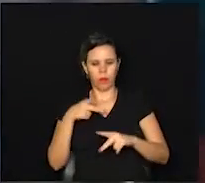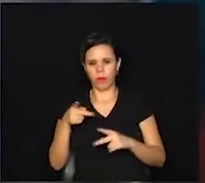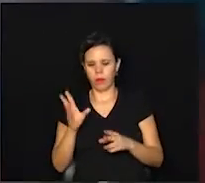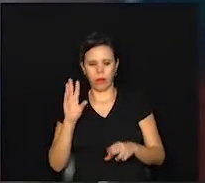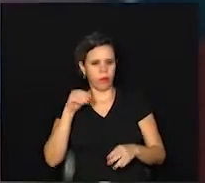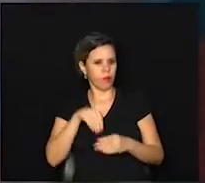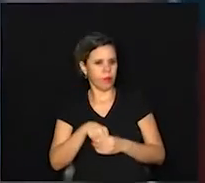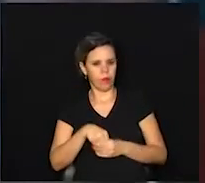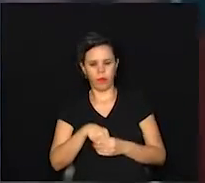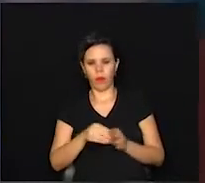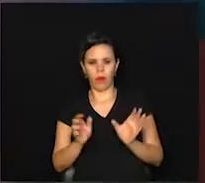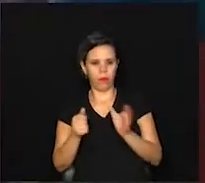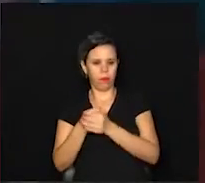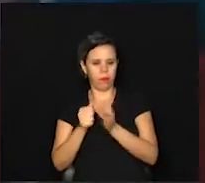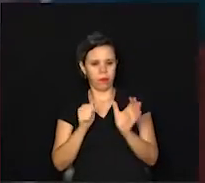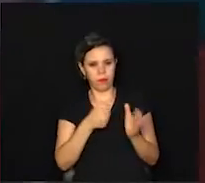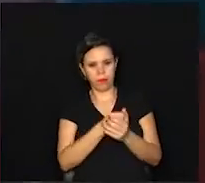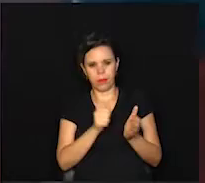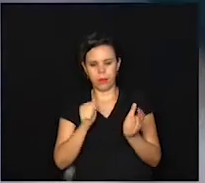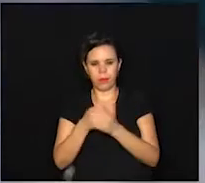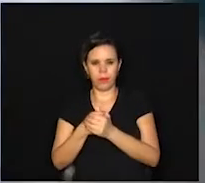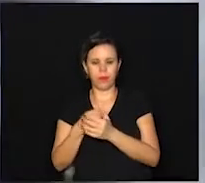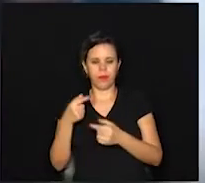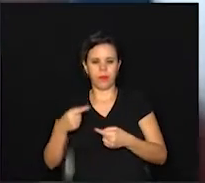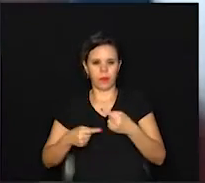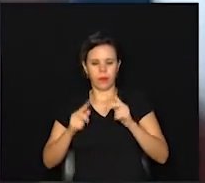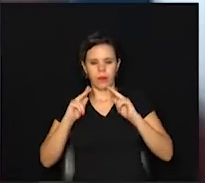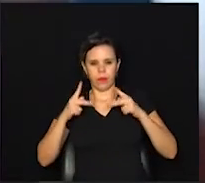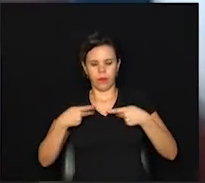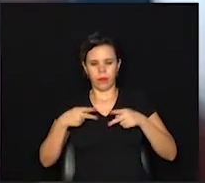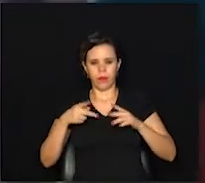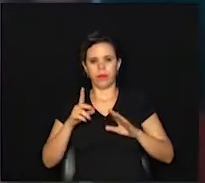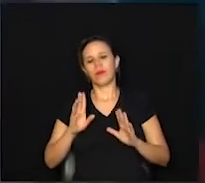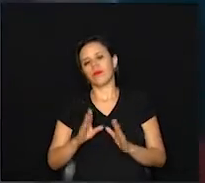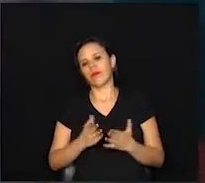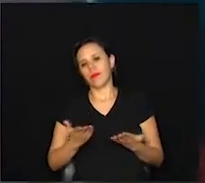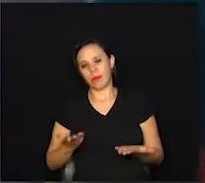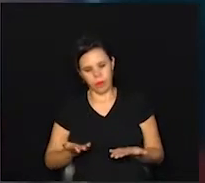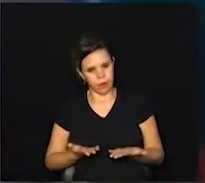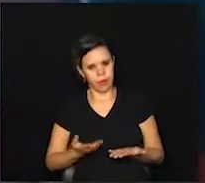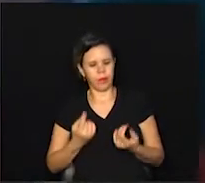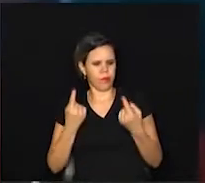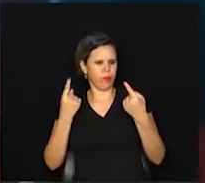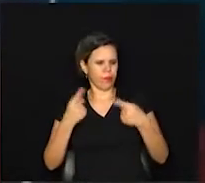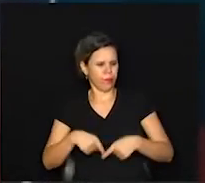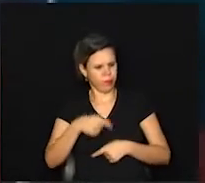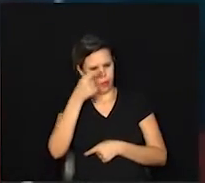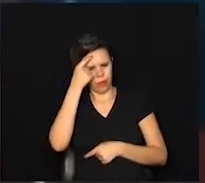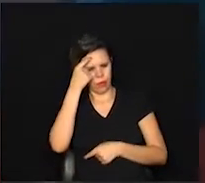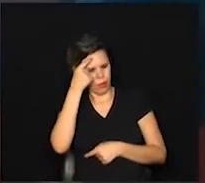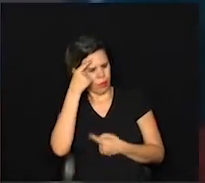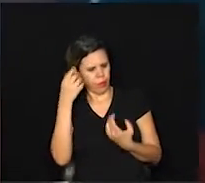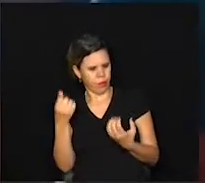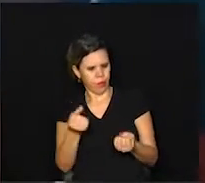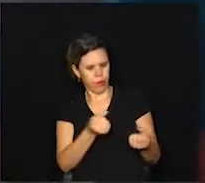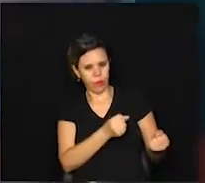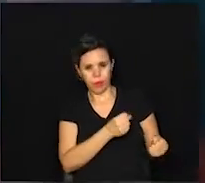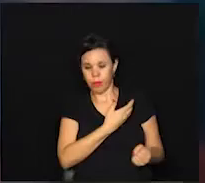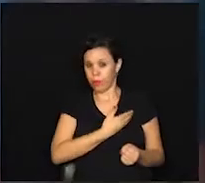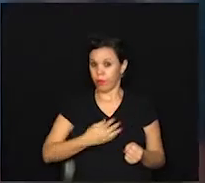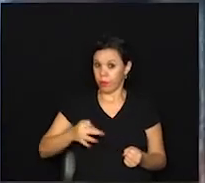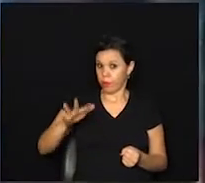processo sigiloso, né, de discussão de direitos humanos, é um completo contrassenso. No momento em que o governo